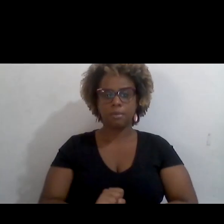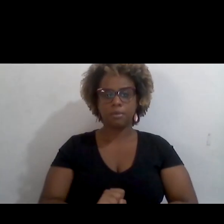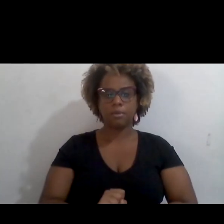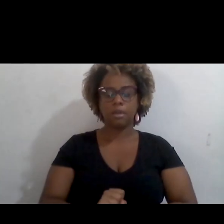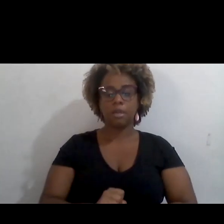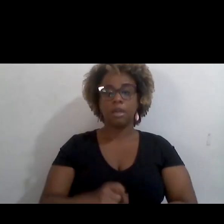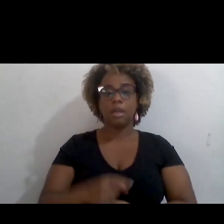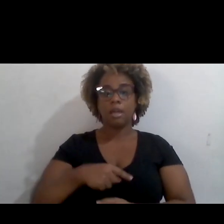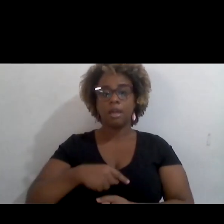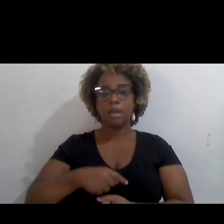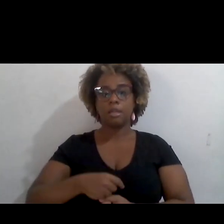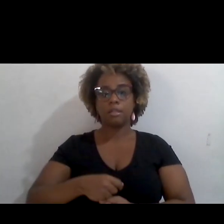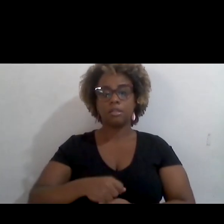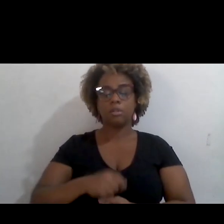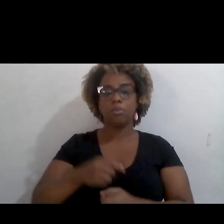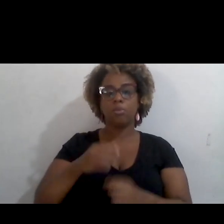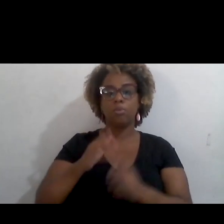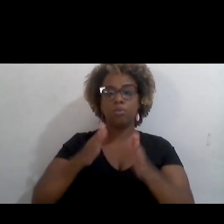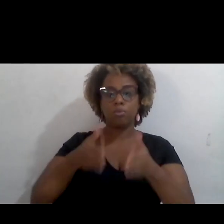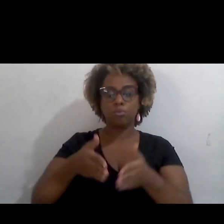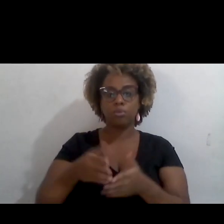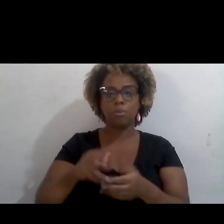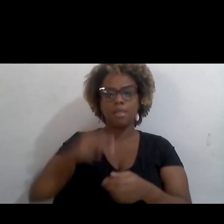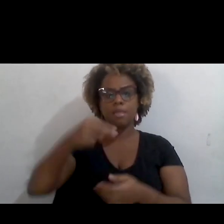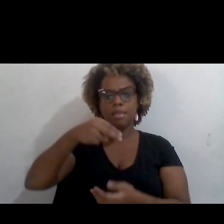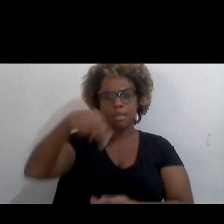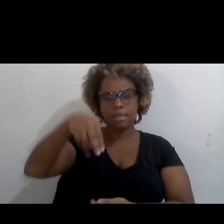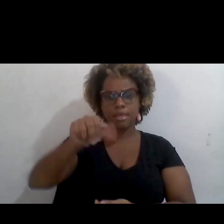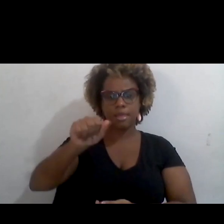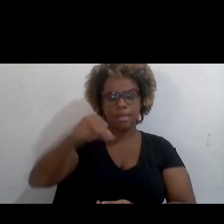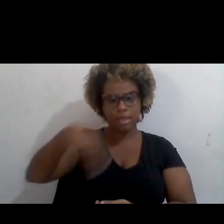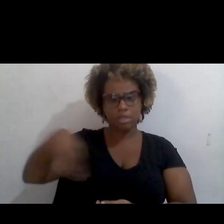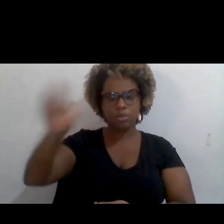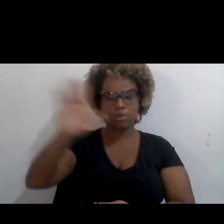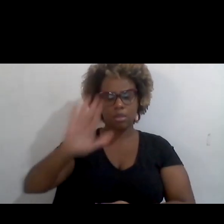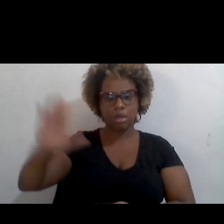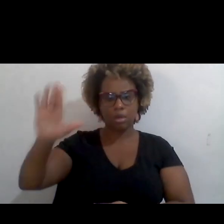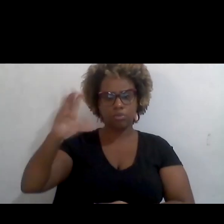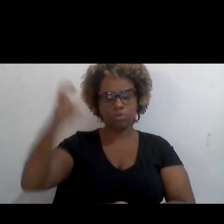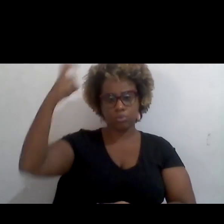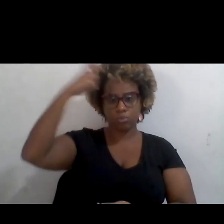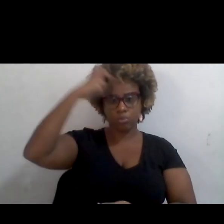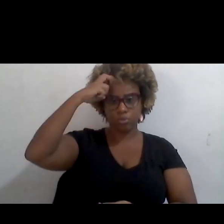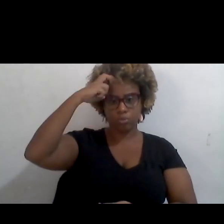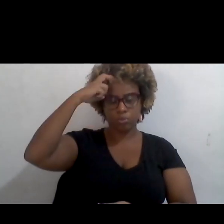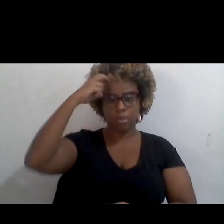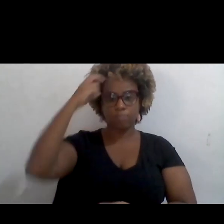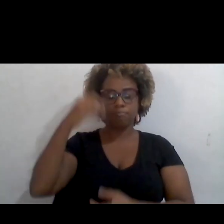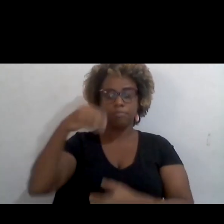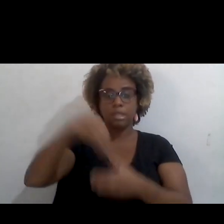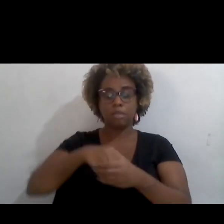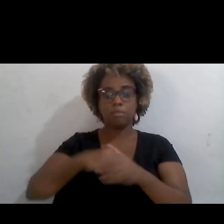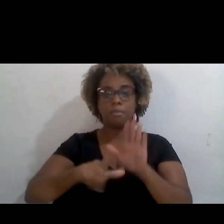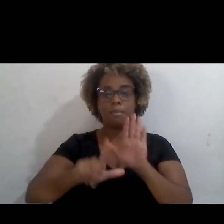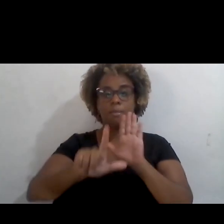descontingenciam o Fundo Nacional de Cultura, e isso é muito importante de se dizer, e esse Fundo Nacional de Cultura está sobre uma lei que nós lutamos para implementar